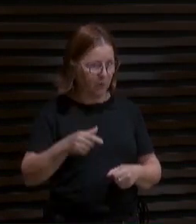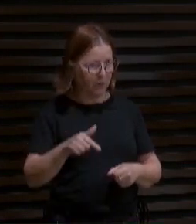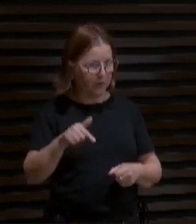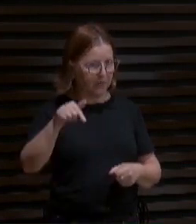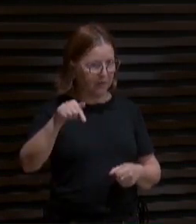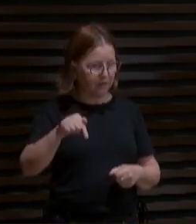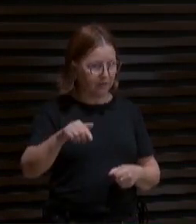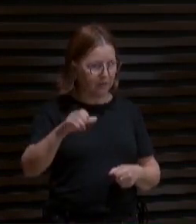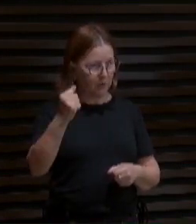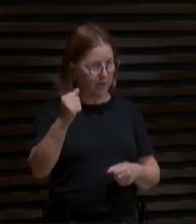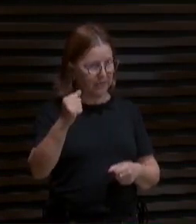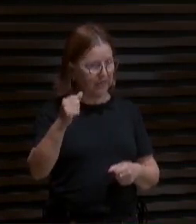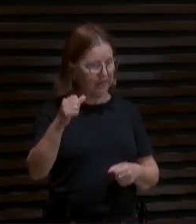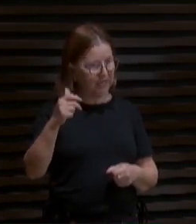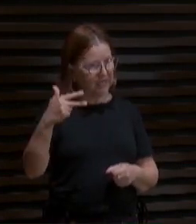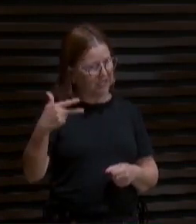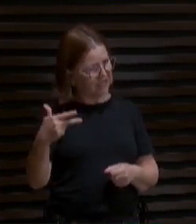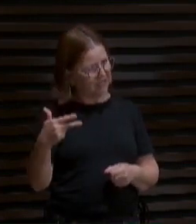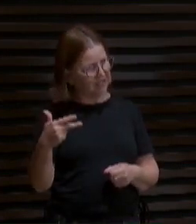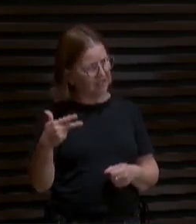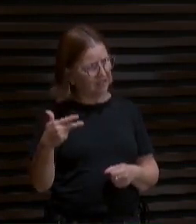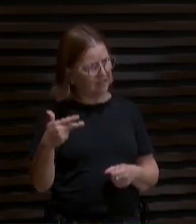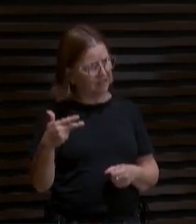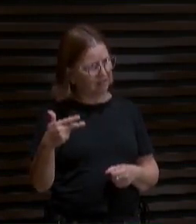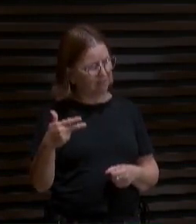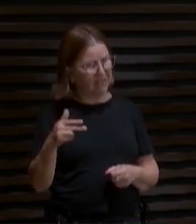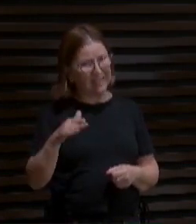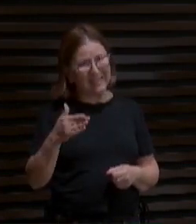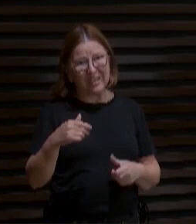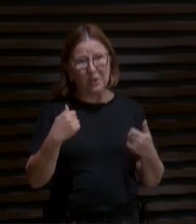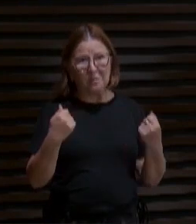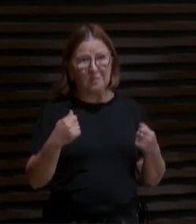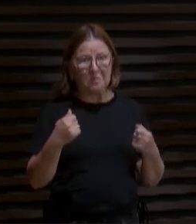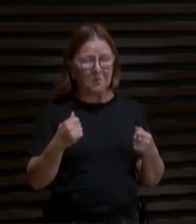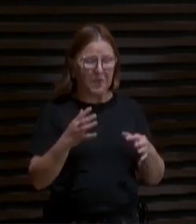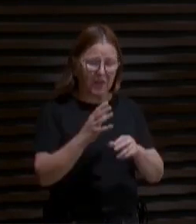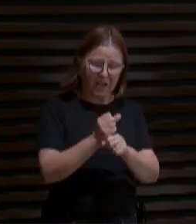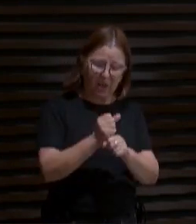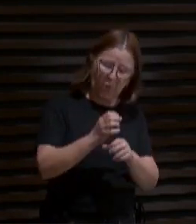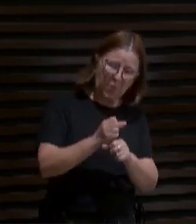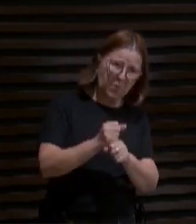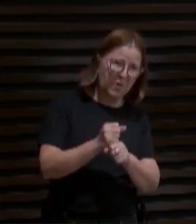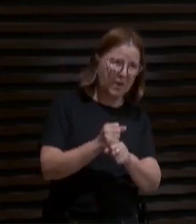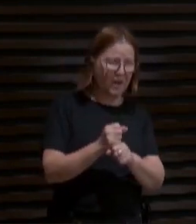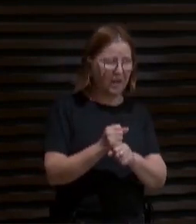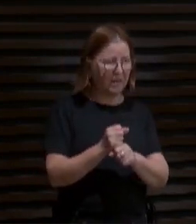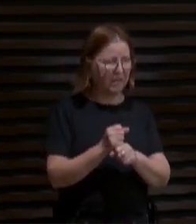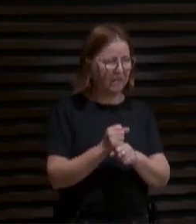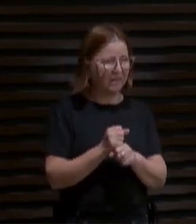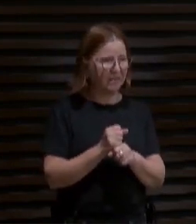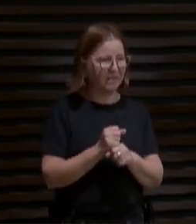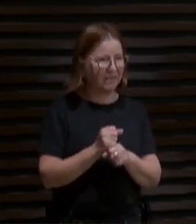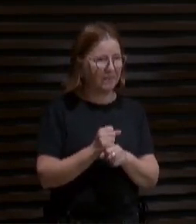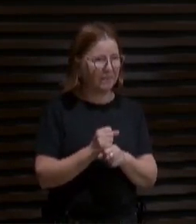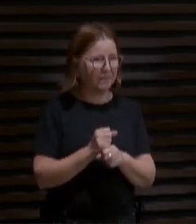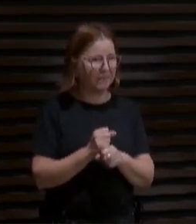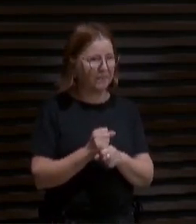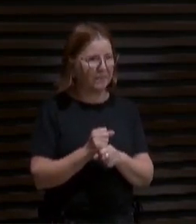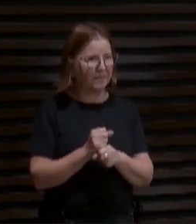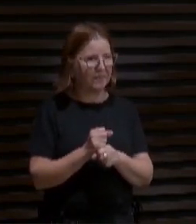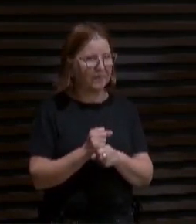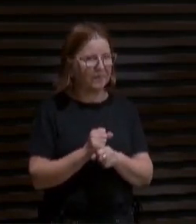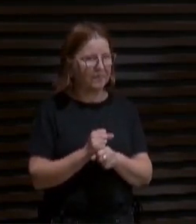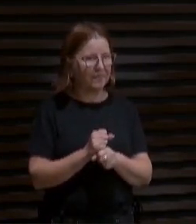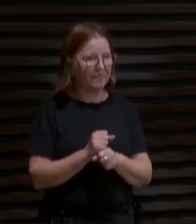E a gente vai fazer umas certas contas aqui para ver quando é que começa.